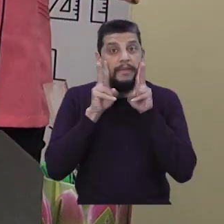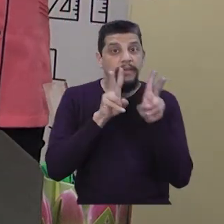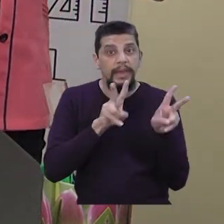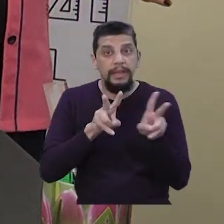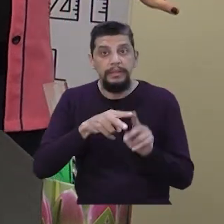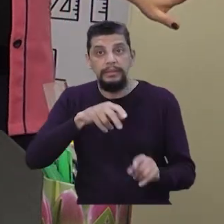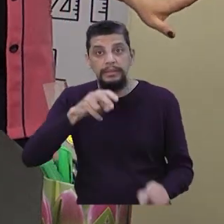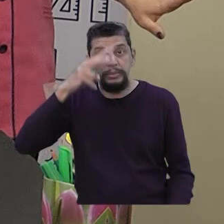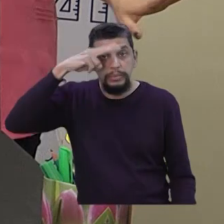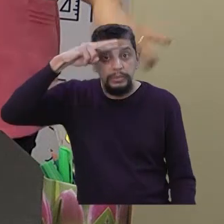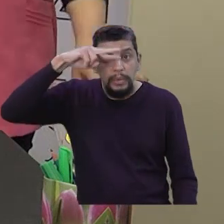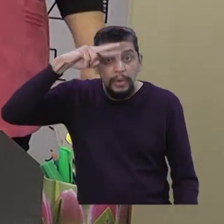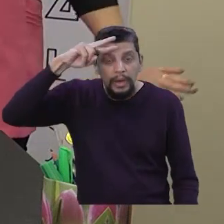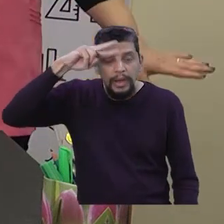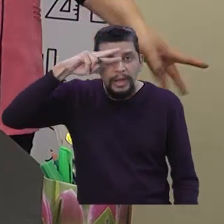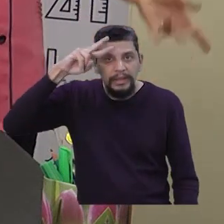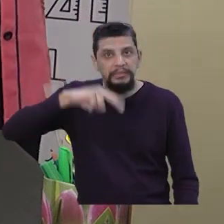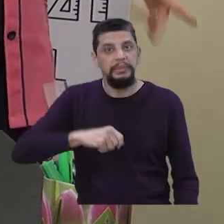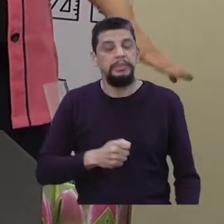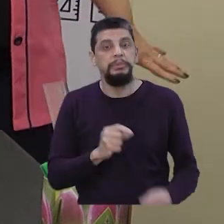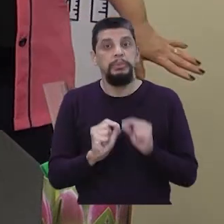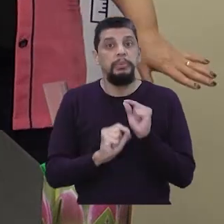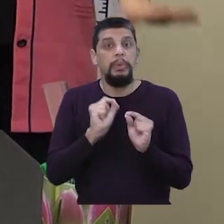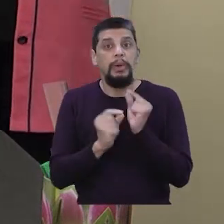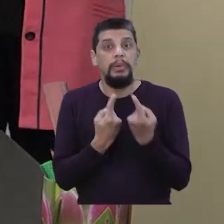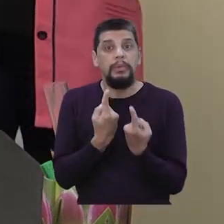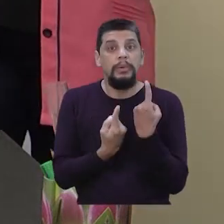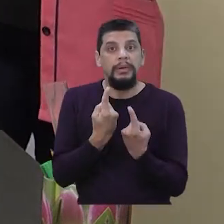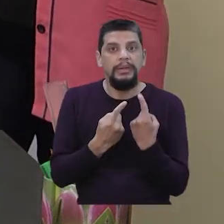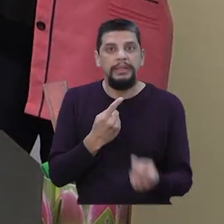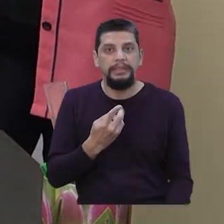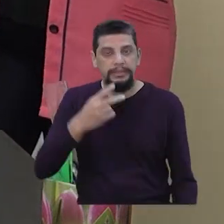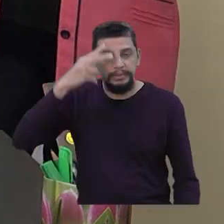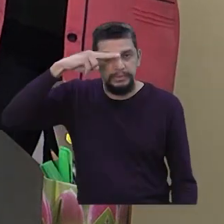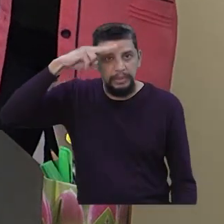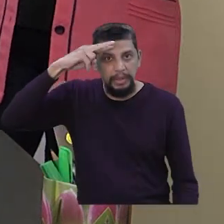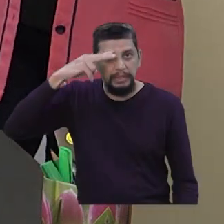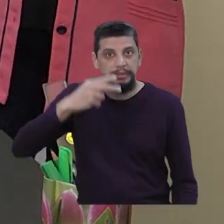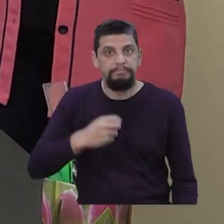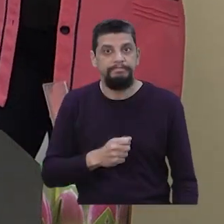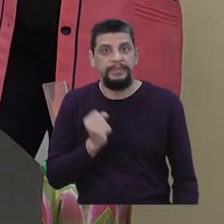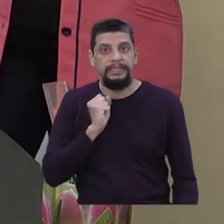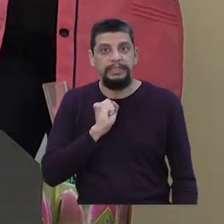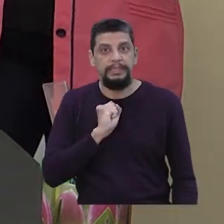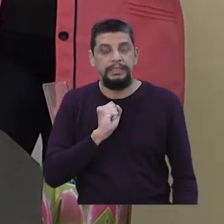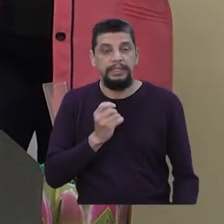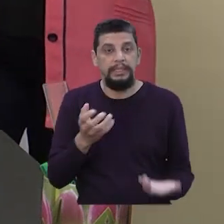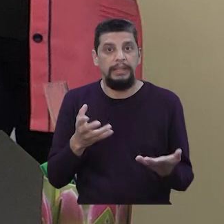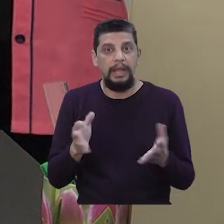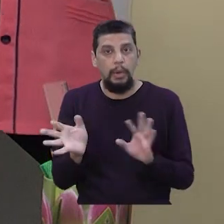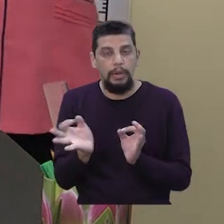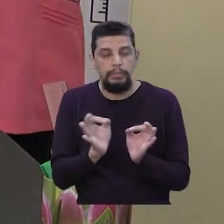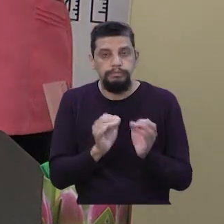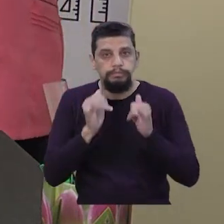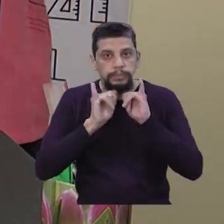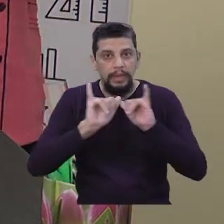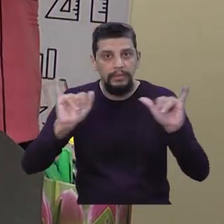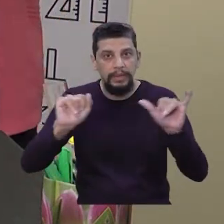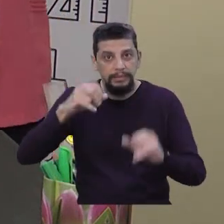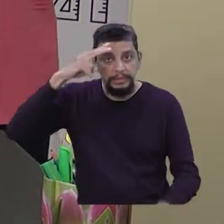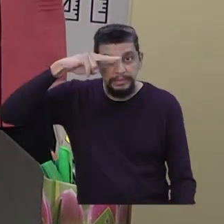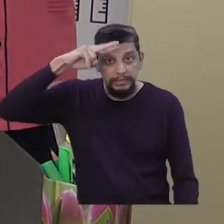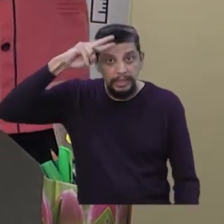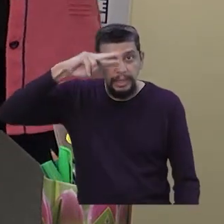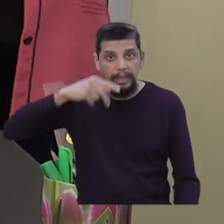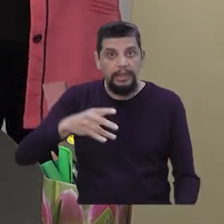Que história é essa? Será que a professora Carol vai estar contando? Ele já conhece essa história, né, professora? A gente vai estar retomando ali